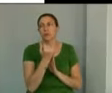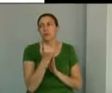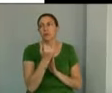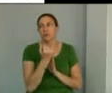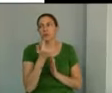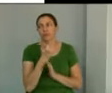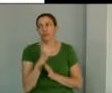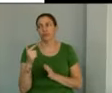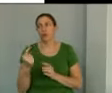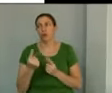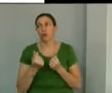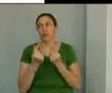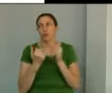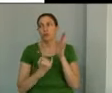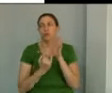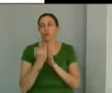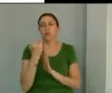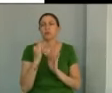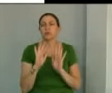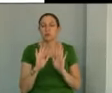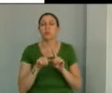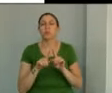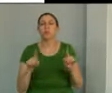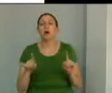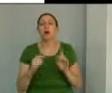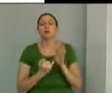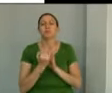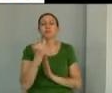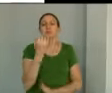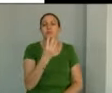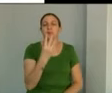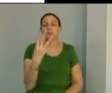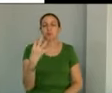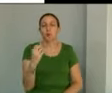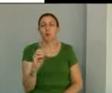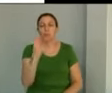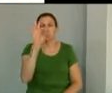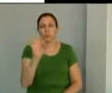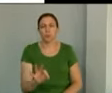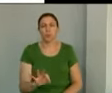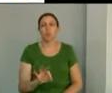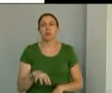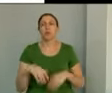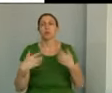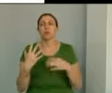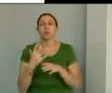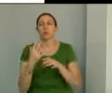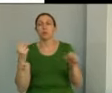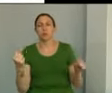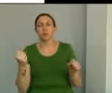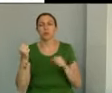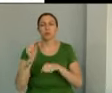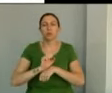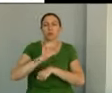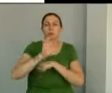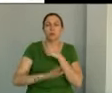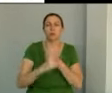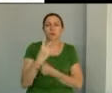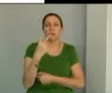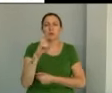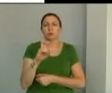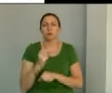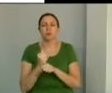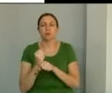até agora, até o mês de setembro, a inflação deu 340%. Então, a receita do município, nesses 25 anos,